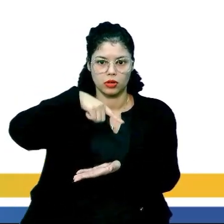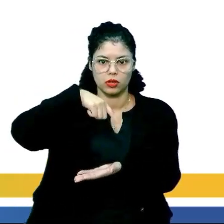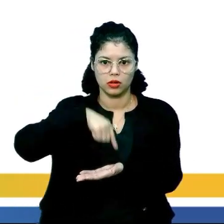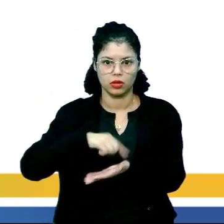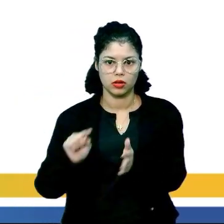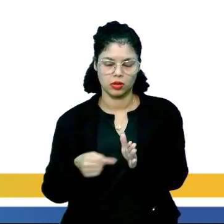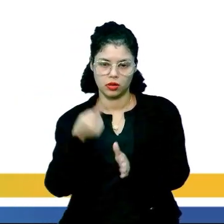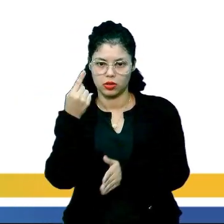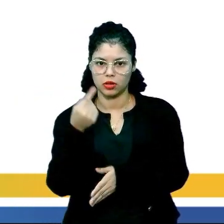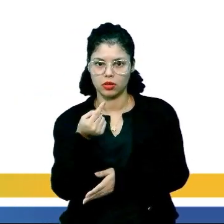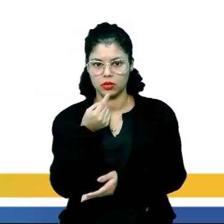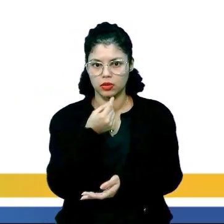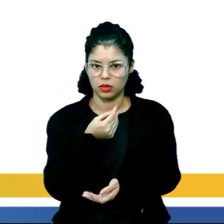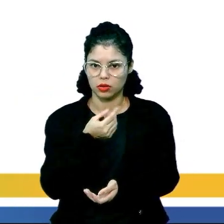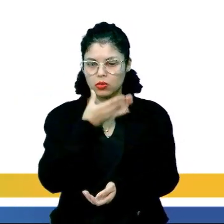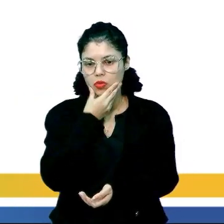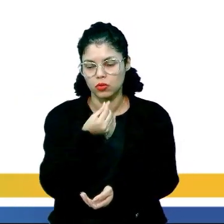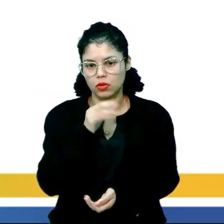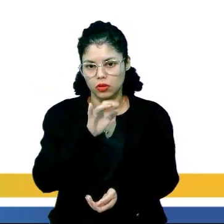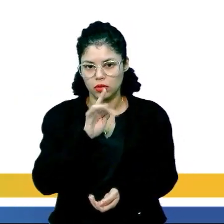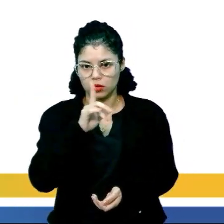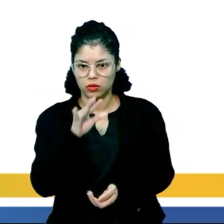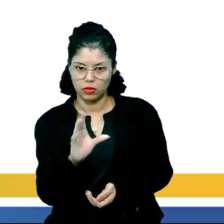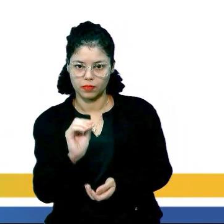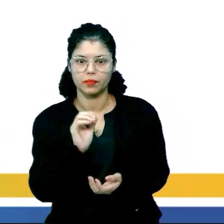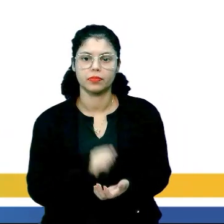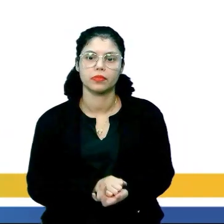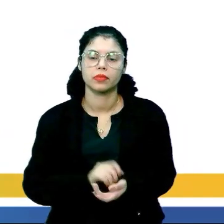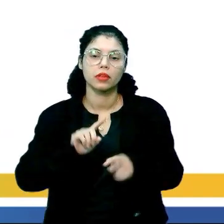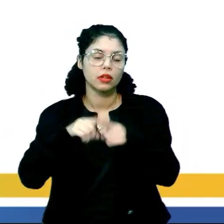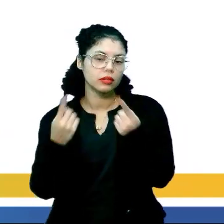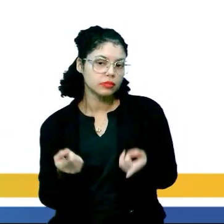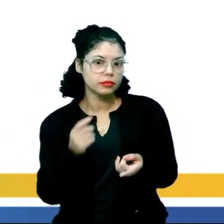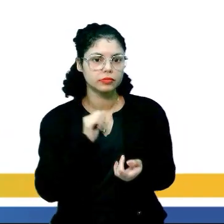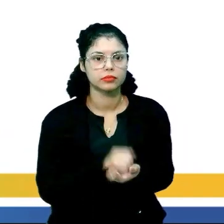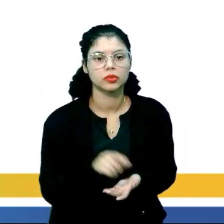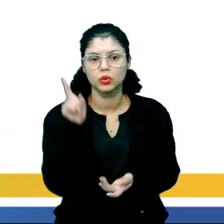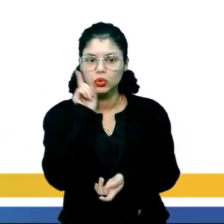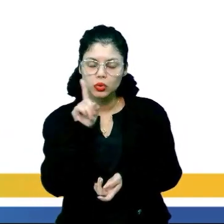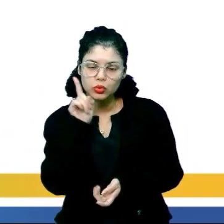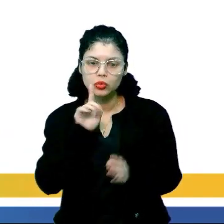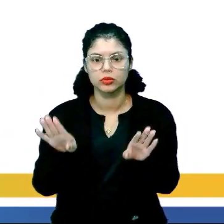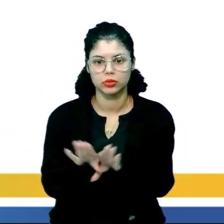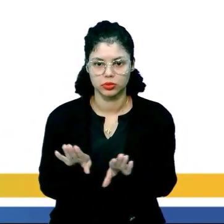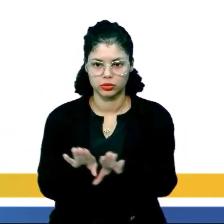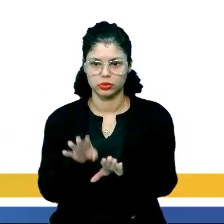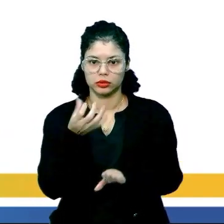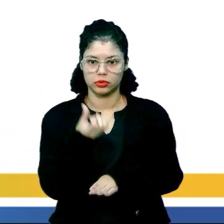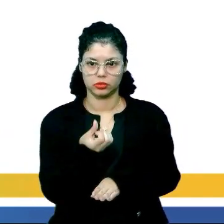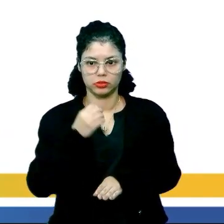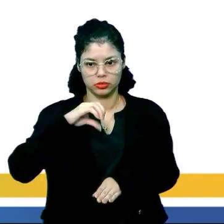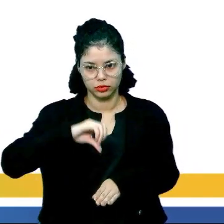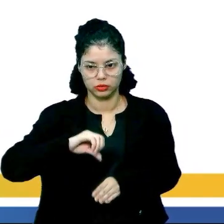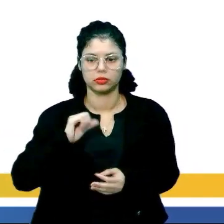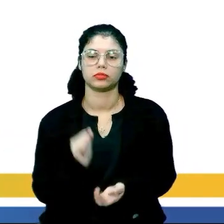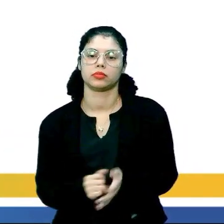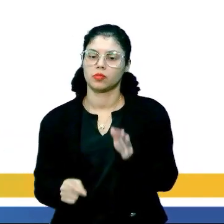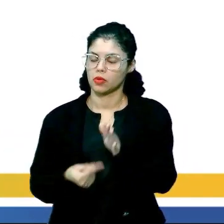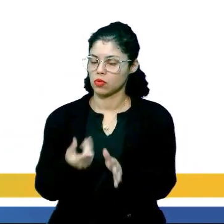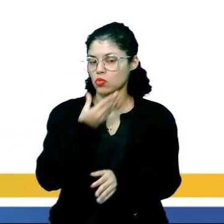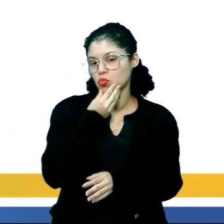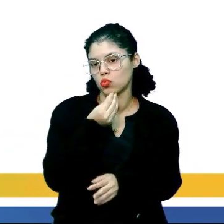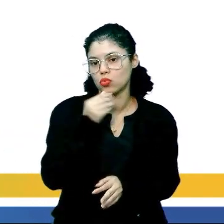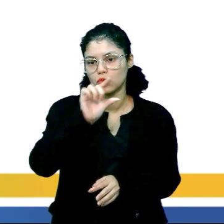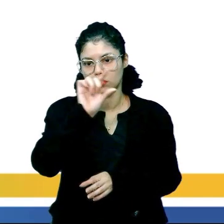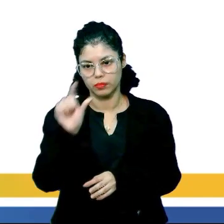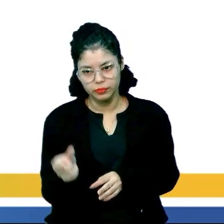o primeiro homem ao espaço, não foi à Lua. Mas os Estados Unidos, em 69, eles vão enviar o primeiro